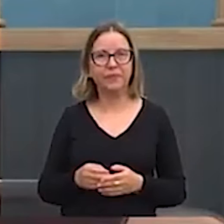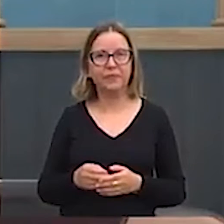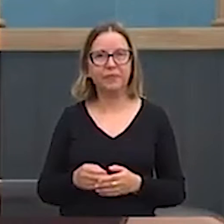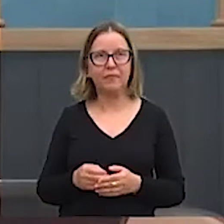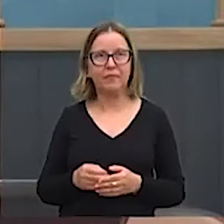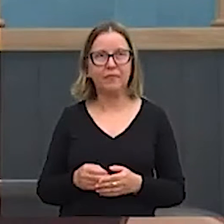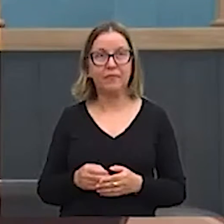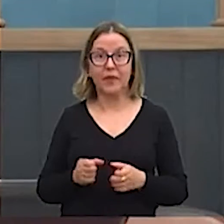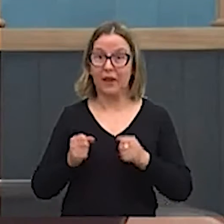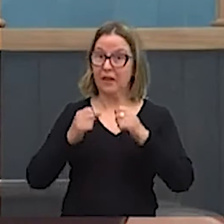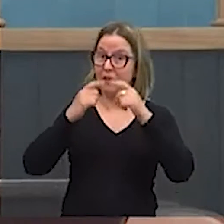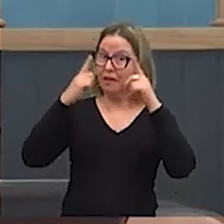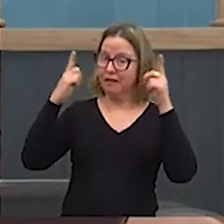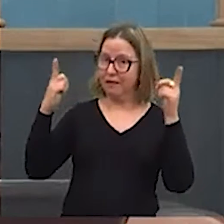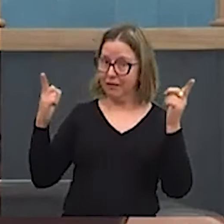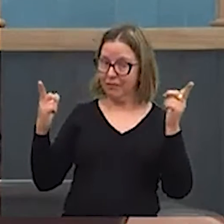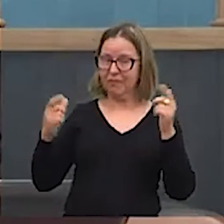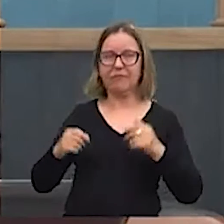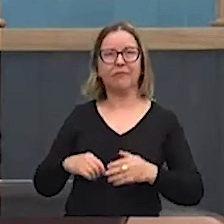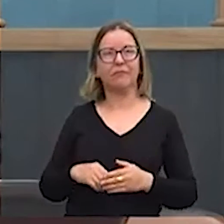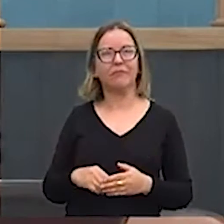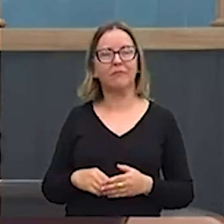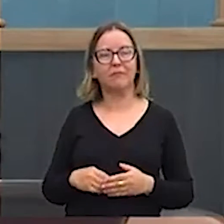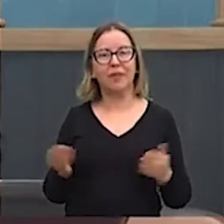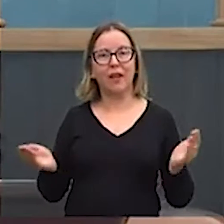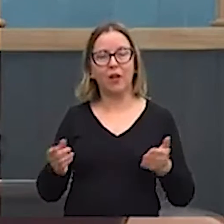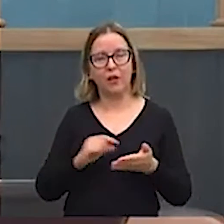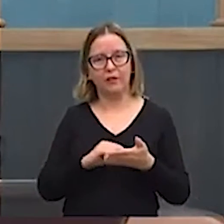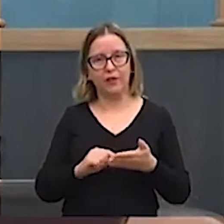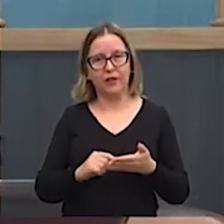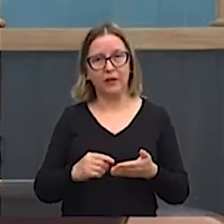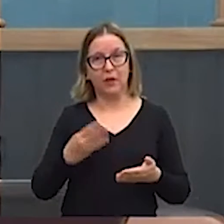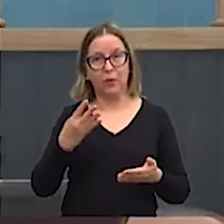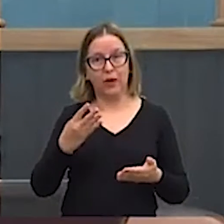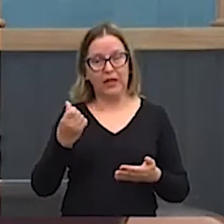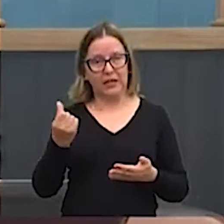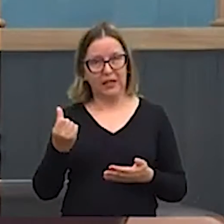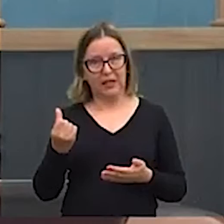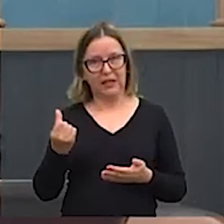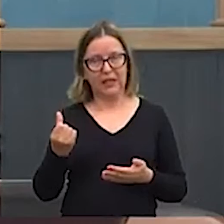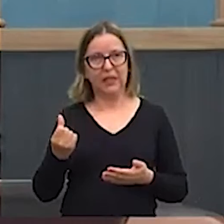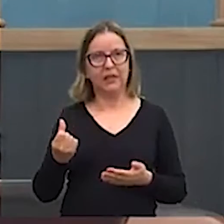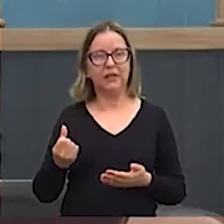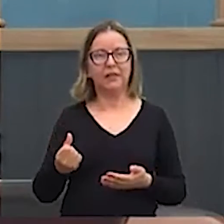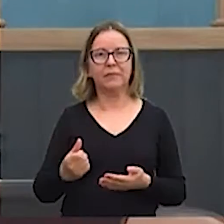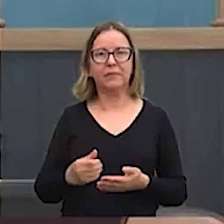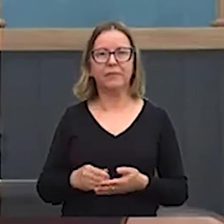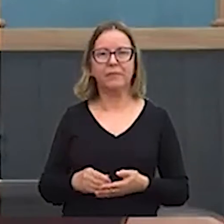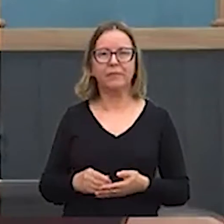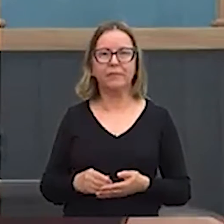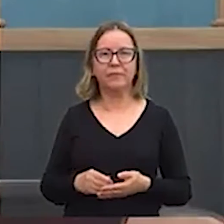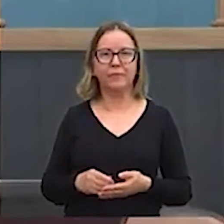Muito claro assim. Vamos olhar o versículo 46 aí. 46.